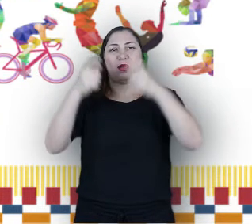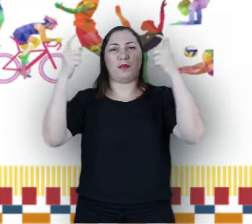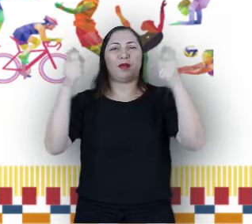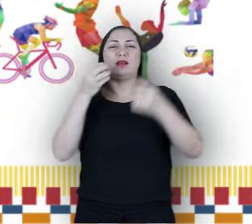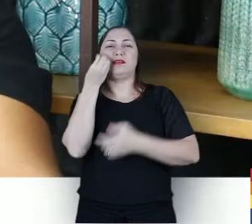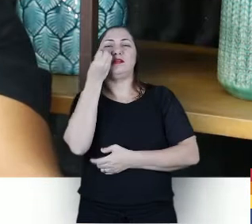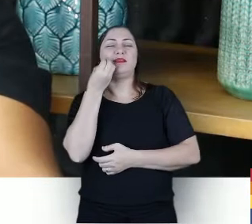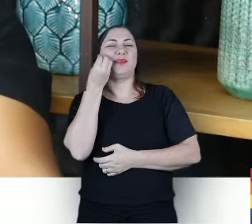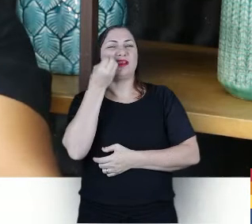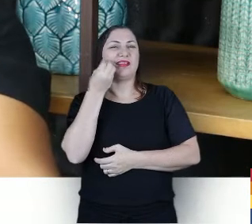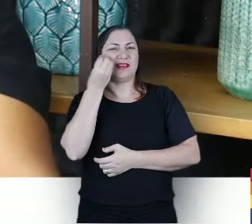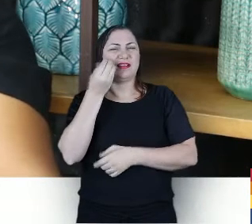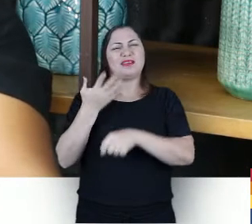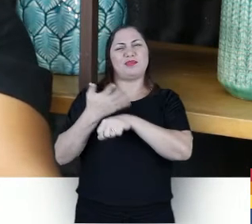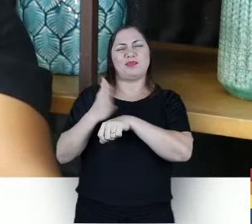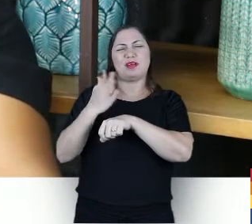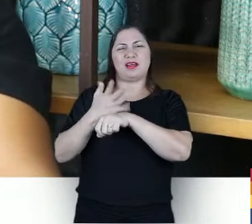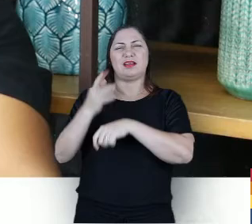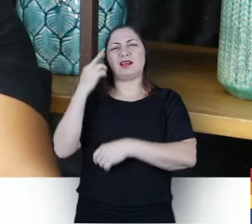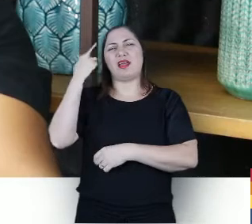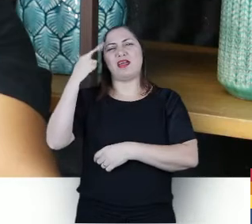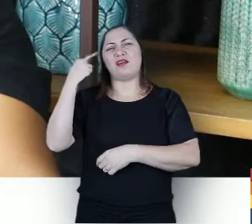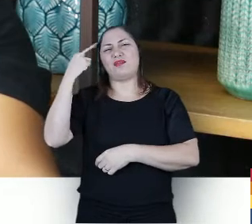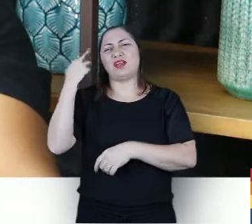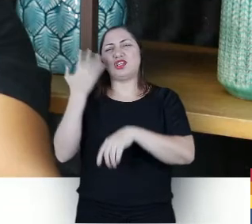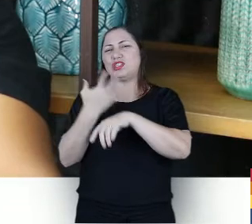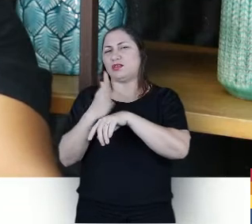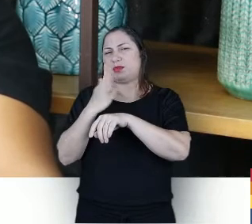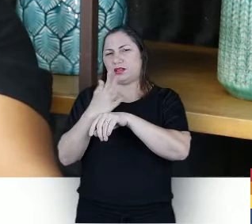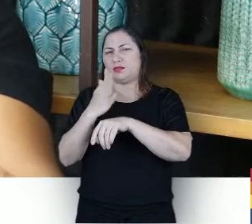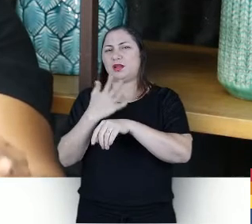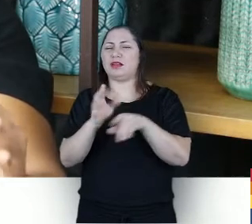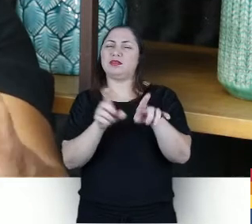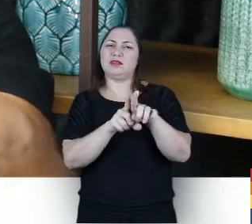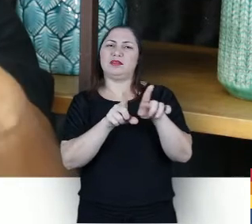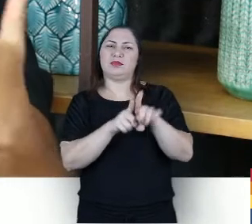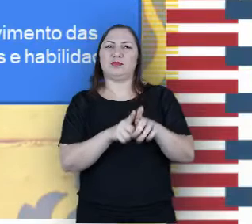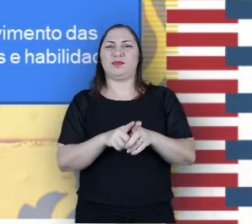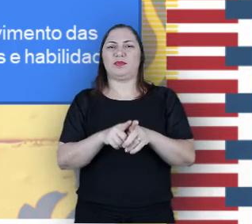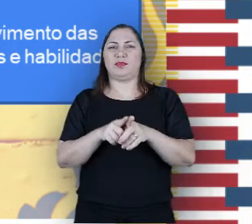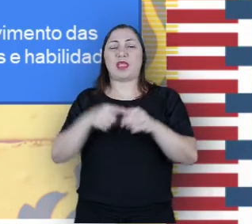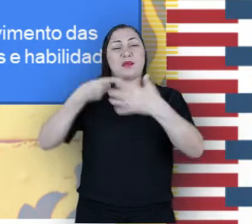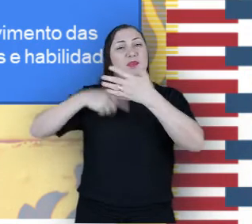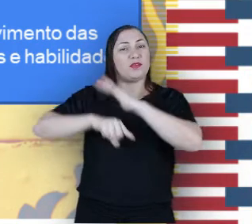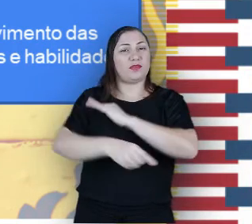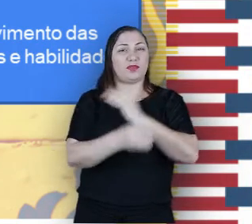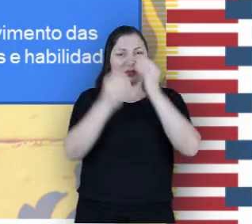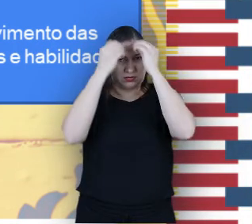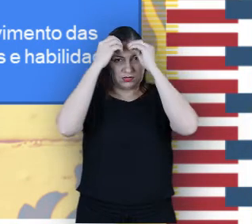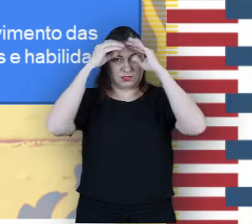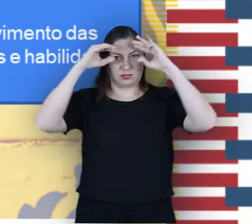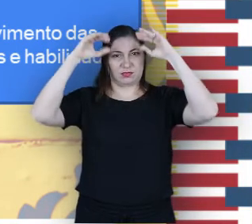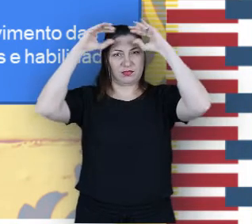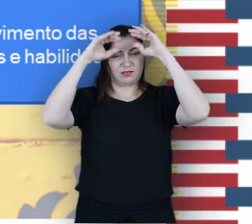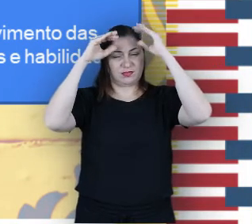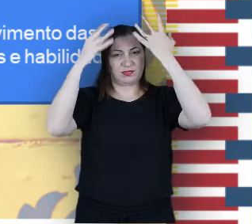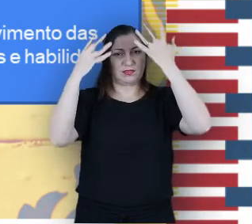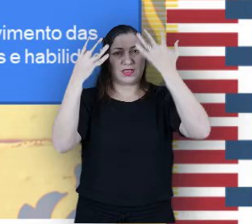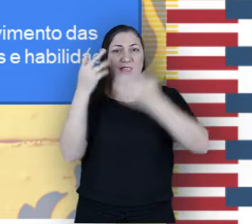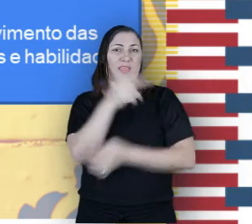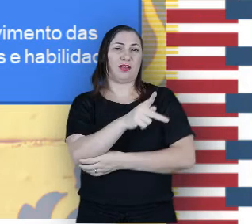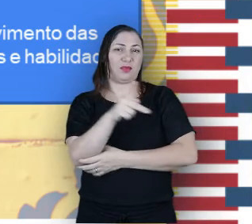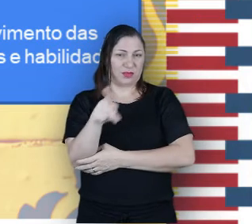forma diferente, né? Então, no ensino médio, os alunos precisam ampliar a sua experimentação em relação a essas